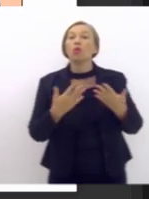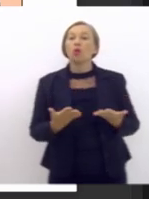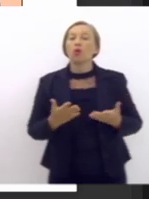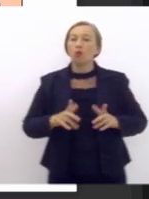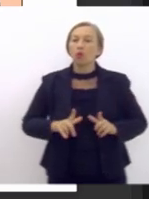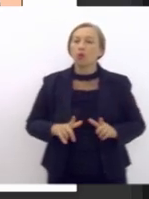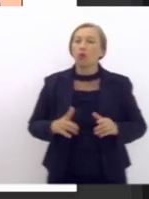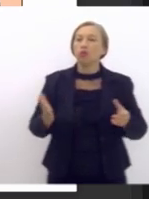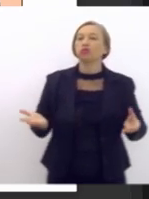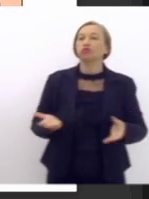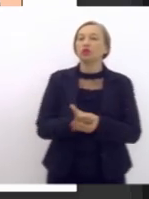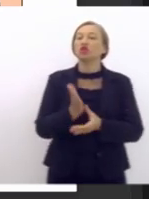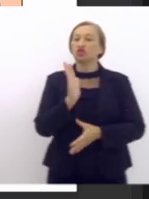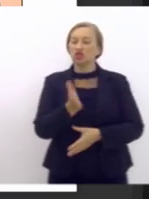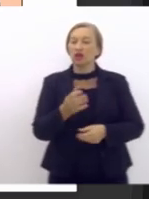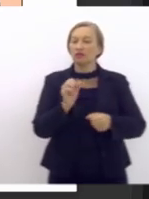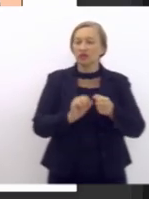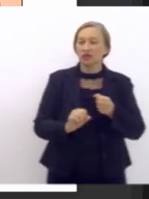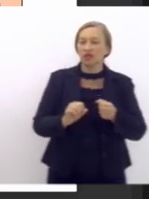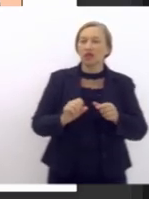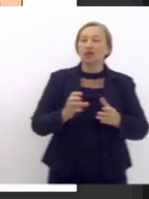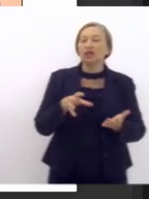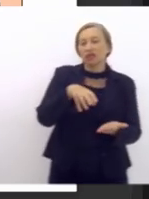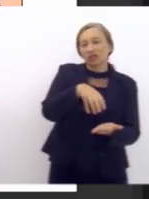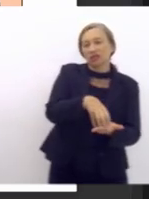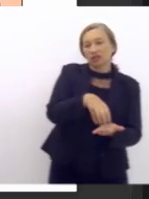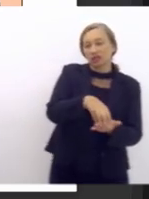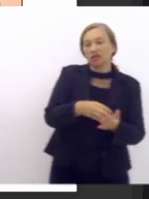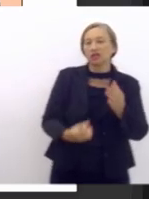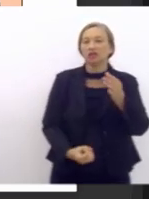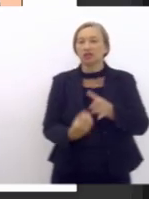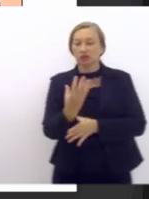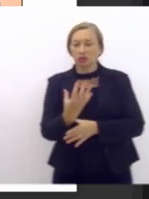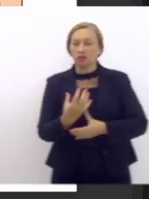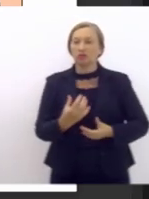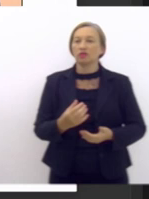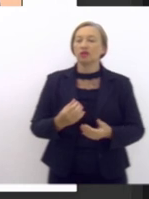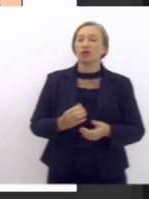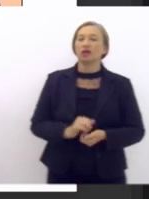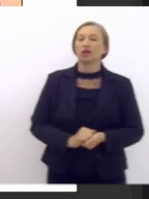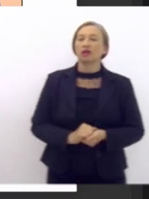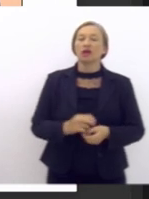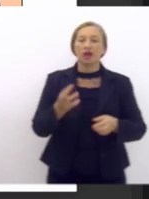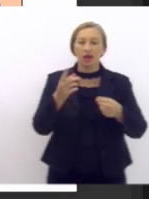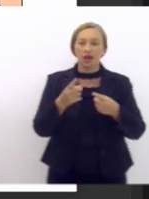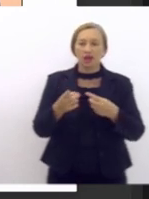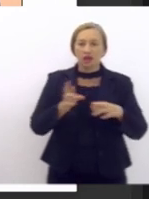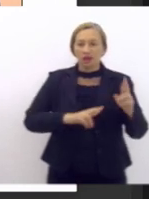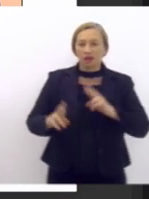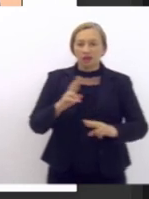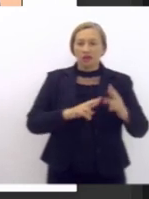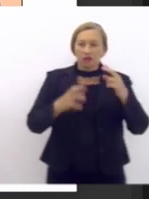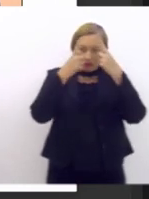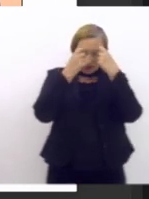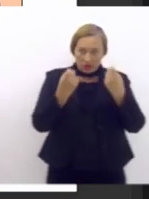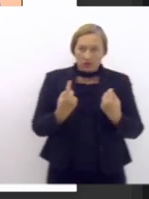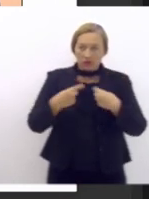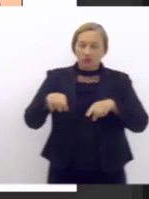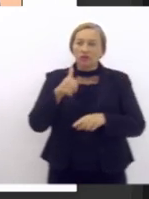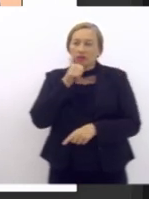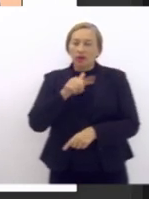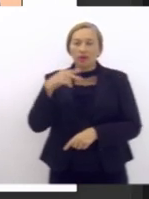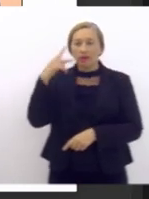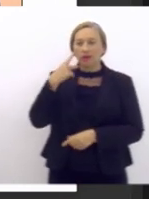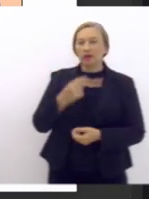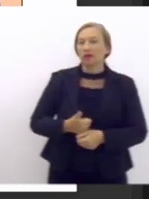que nós já realizamos dentro do observatório, desde que ele foi criado, né, em relação à violência política contra a mulher? A primeira